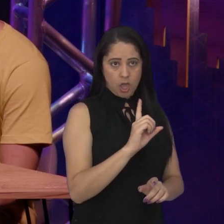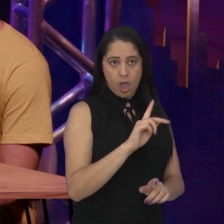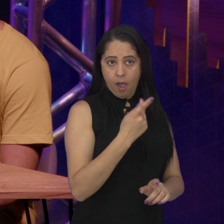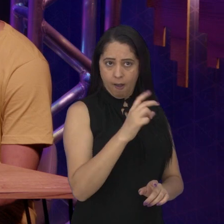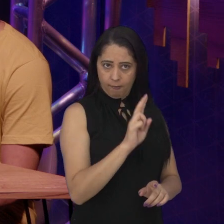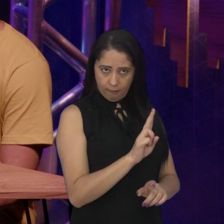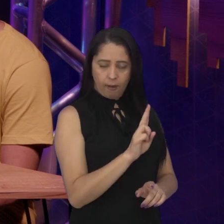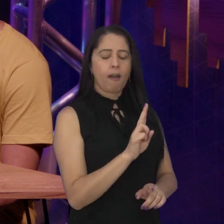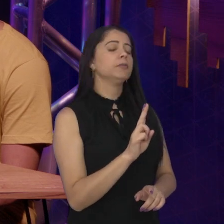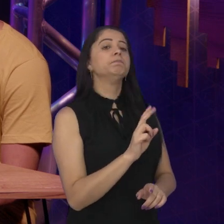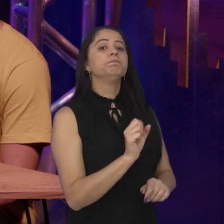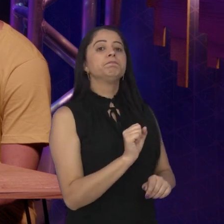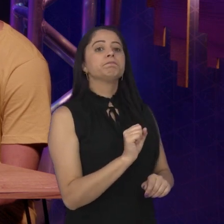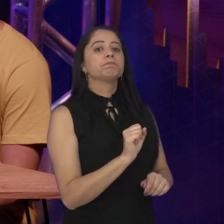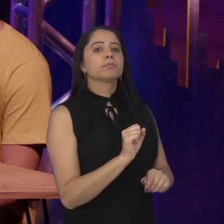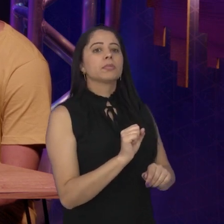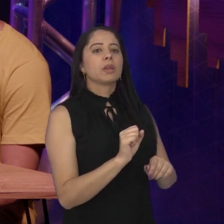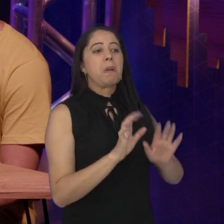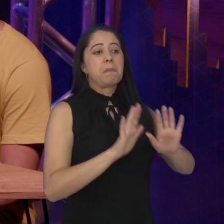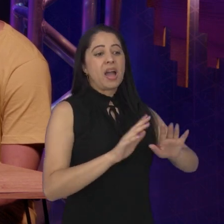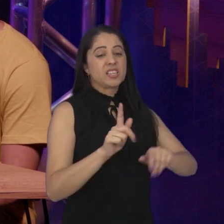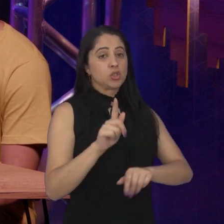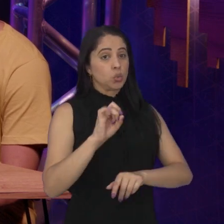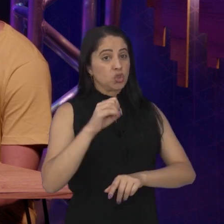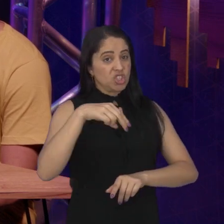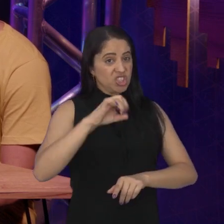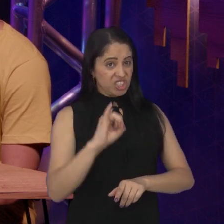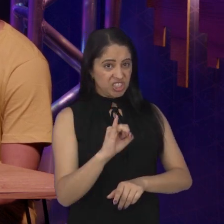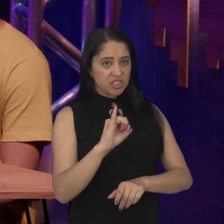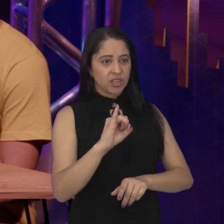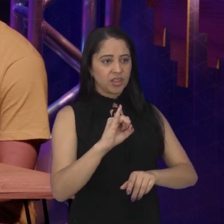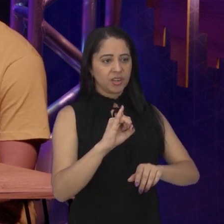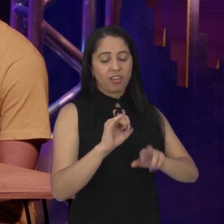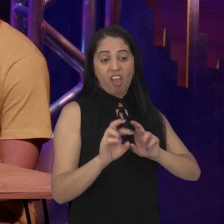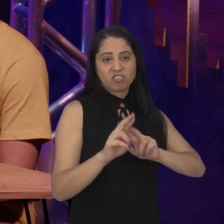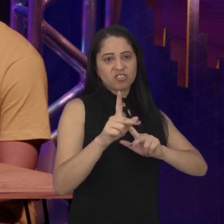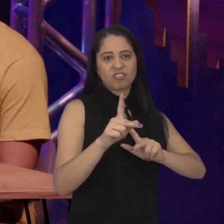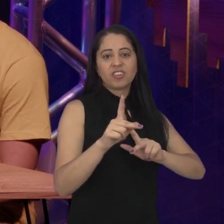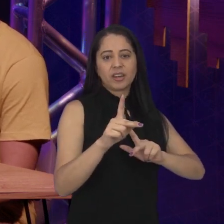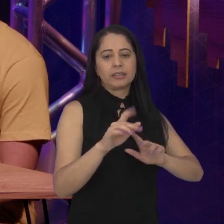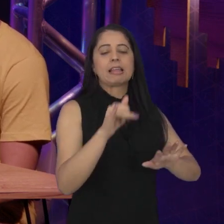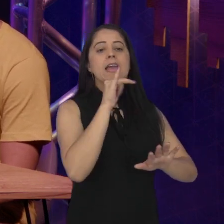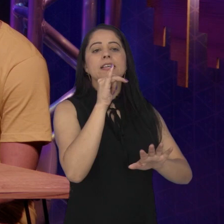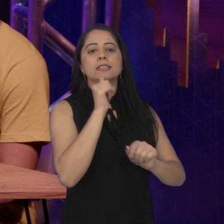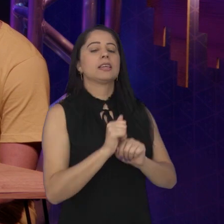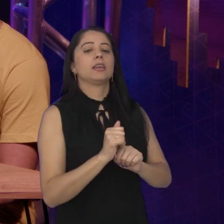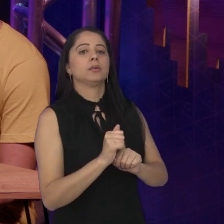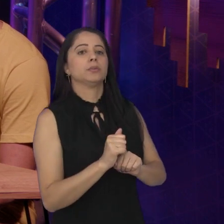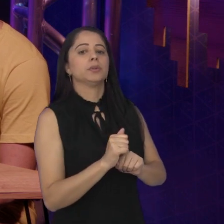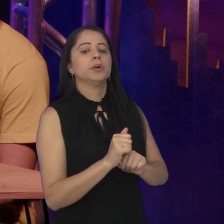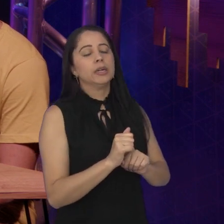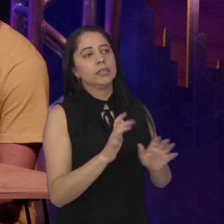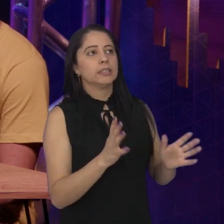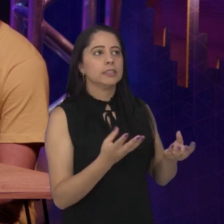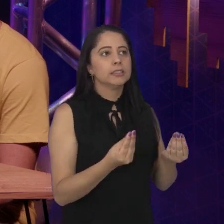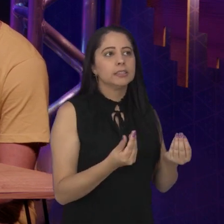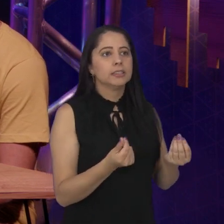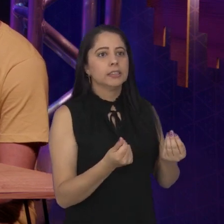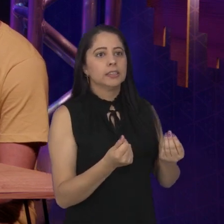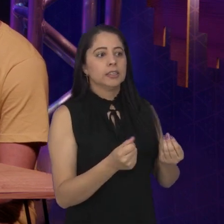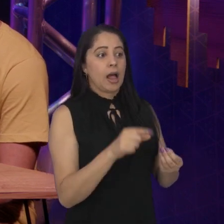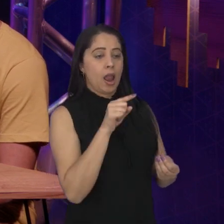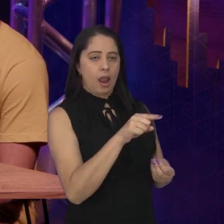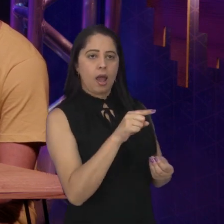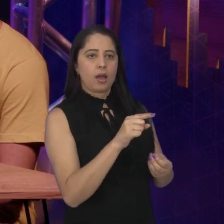no IDH, por exemplo, os Estados Unidos, muitas vezes não estão bem colocados no índice Gini, porque é a concentração de renda. Então, por exemplo,